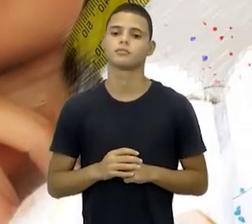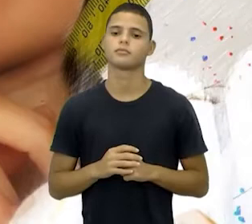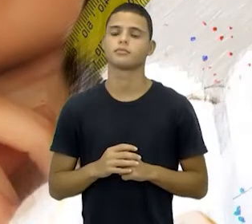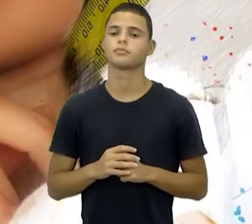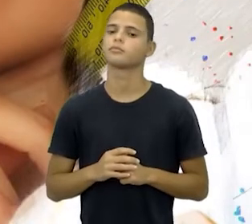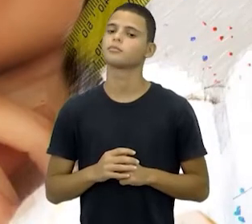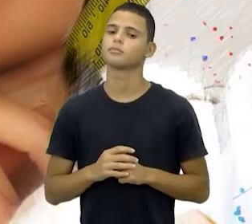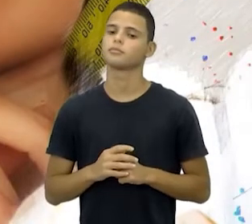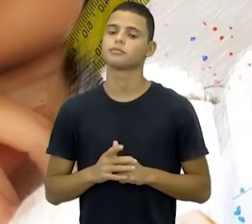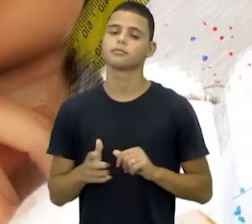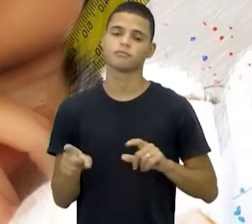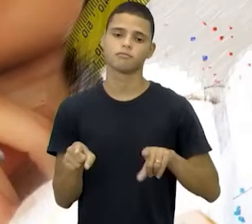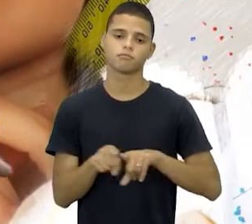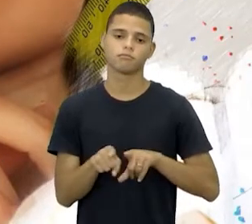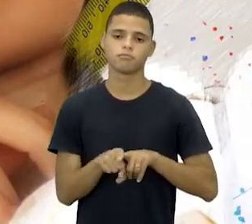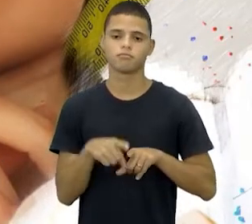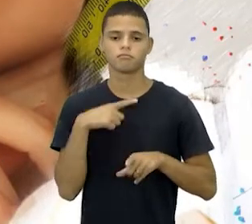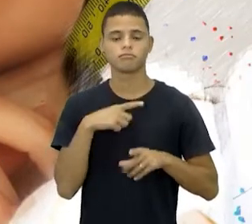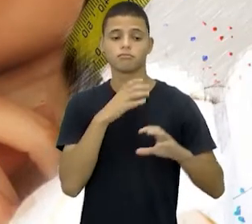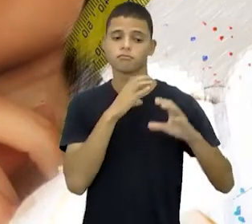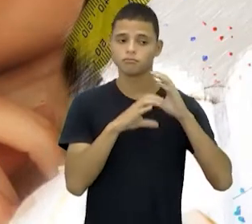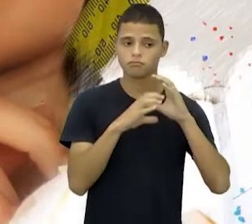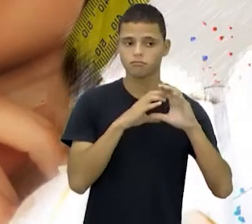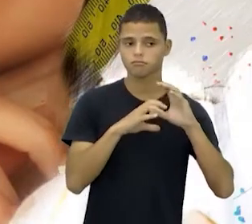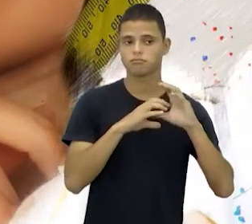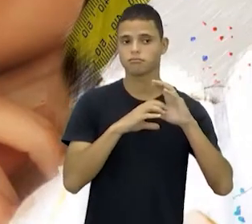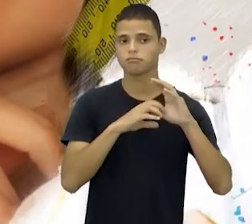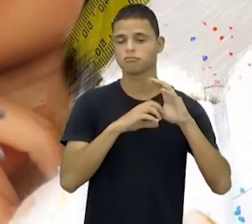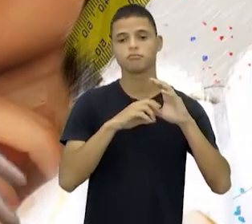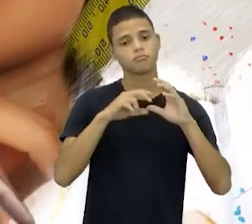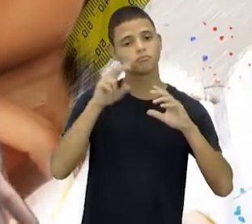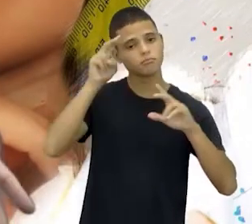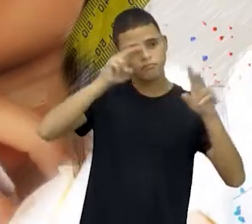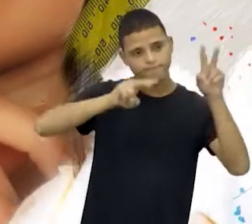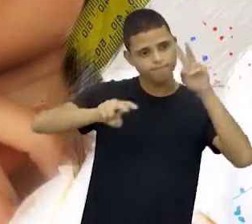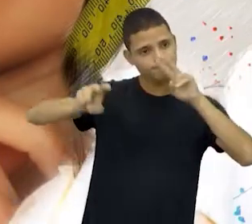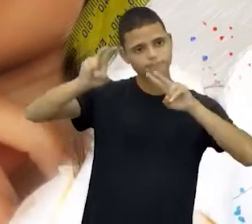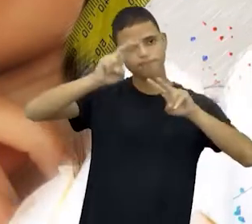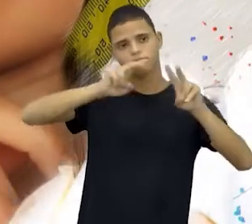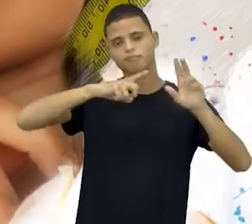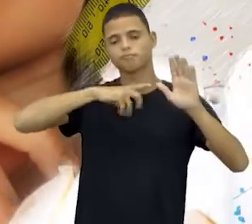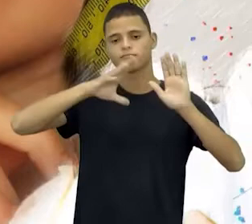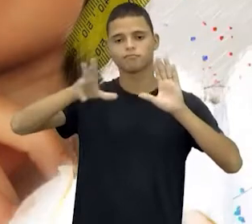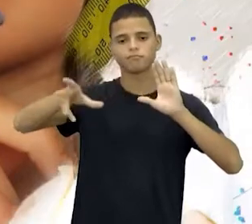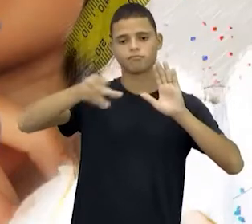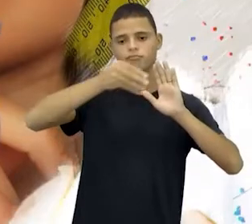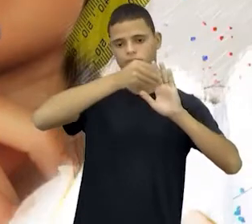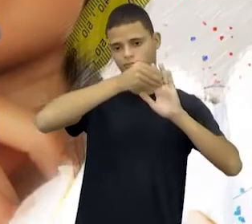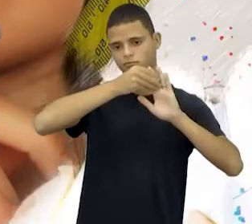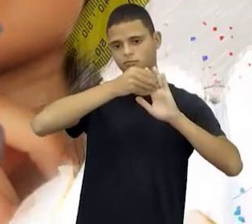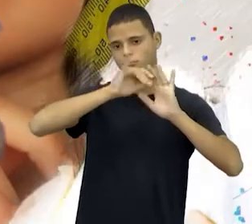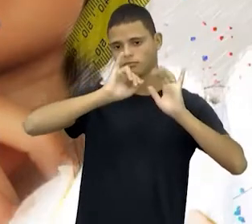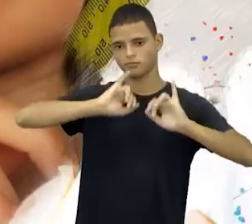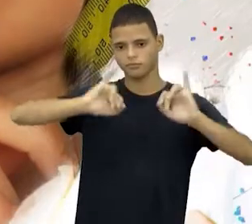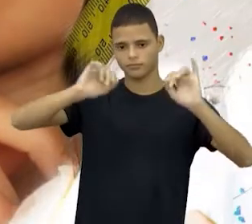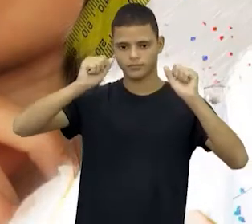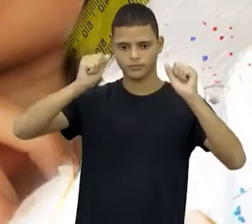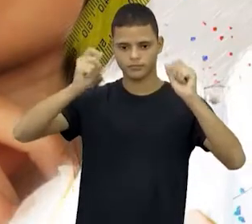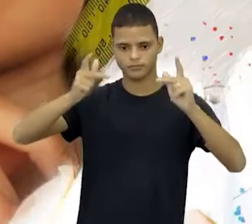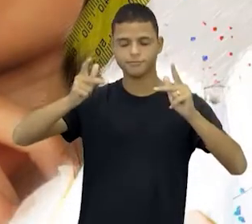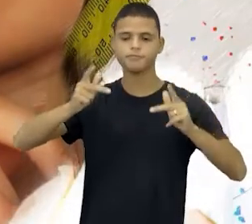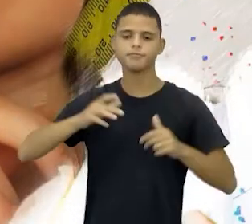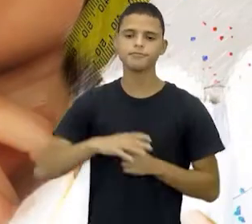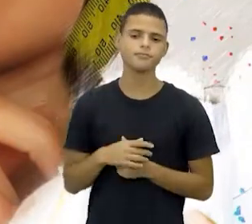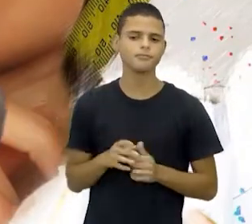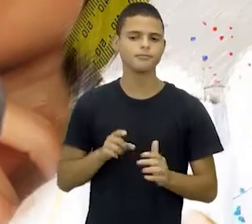a questão de comunicação visual, tá? Que é inserida dentro desses anúncios, tá certo, gente? Então essas